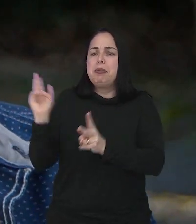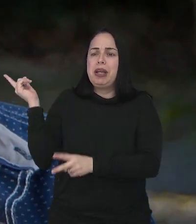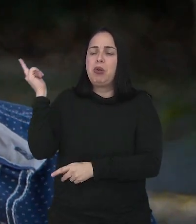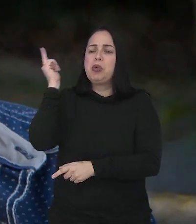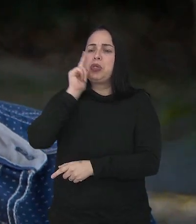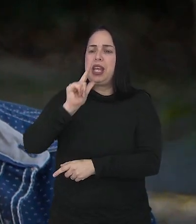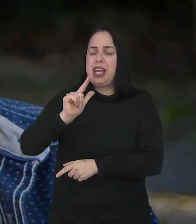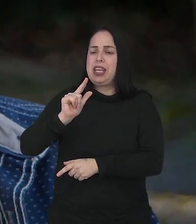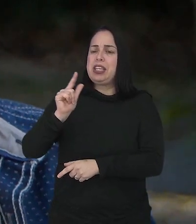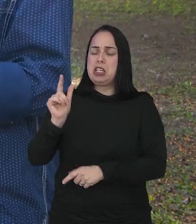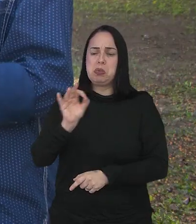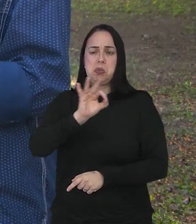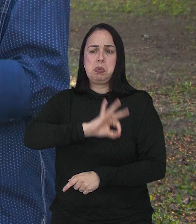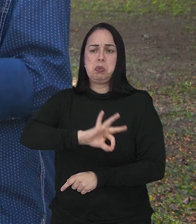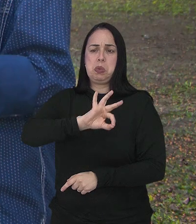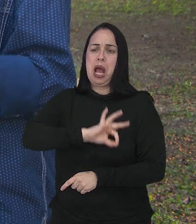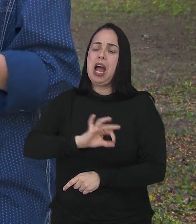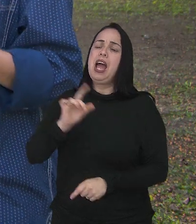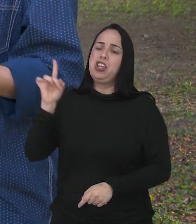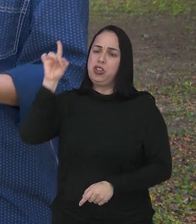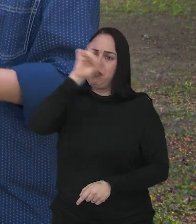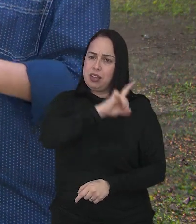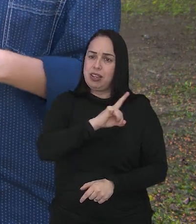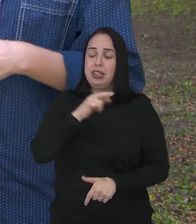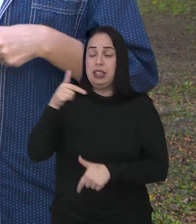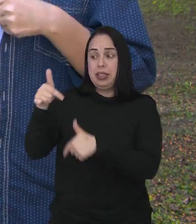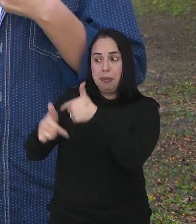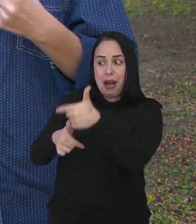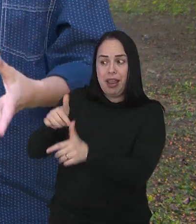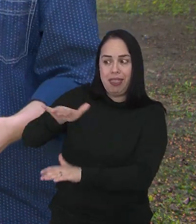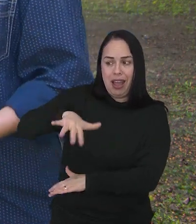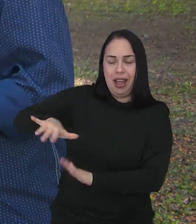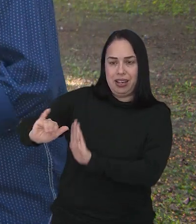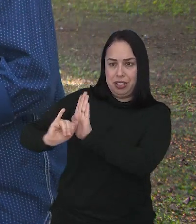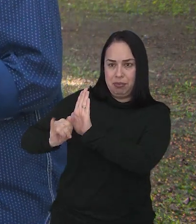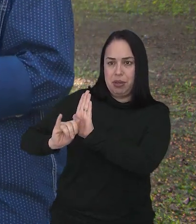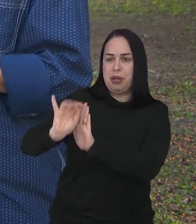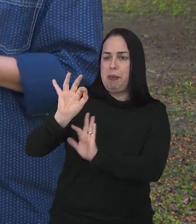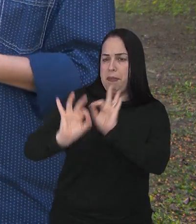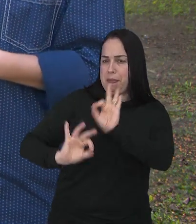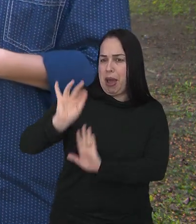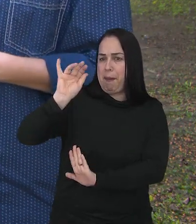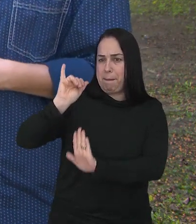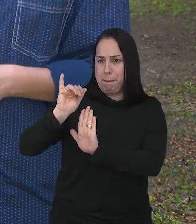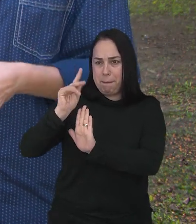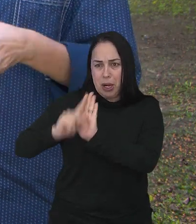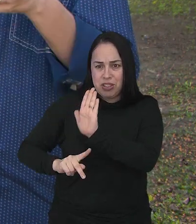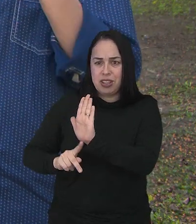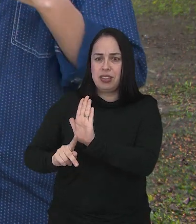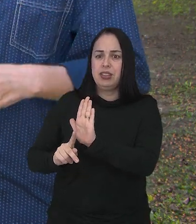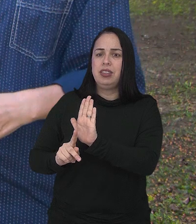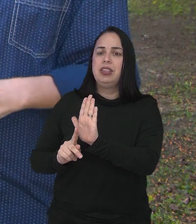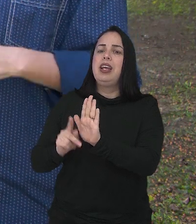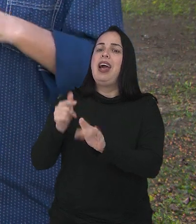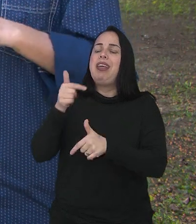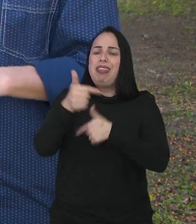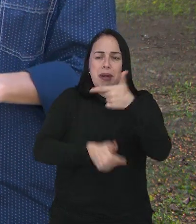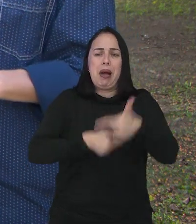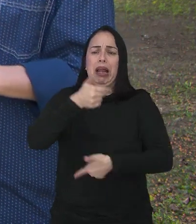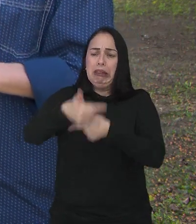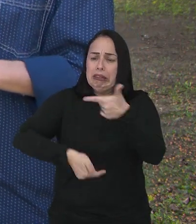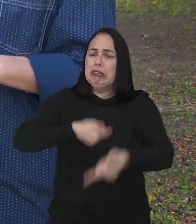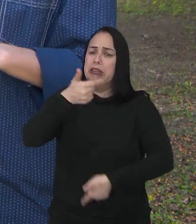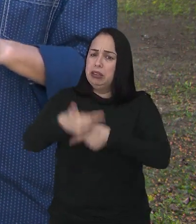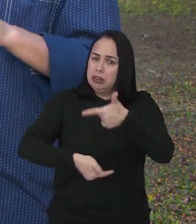própria sobrevivência. Porque assim, trabalhar com editais e escrever projetos o tempo todo é você estar trabalhando